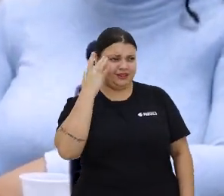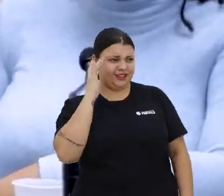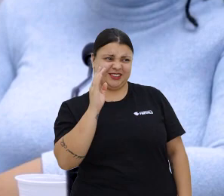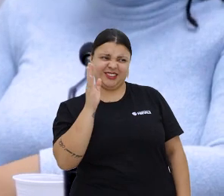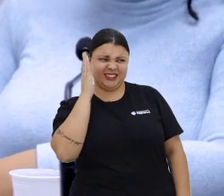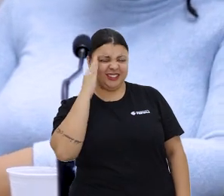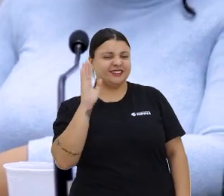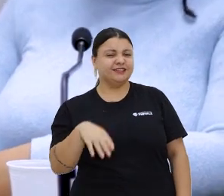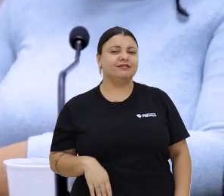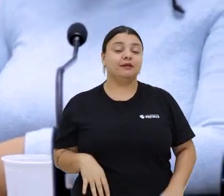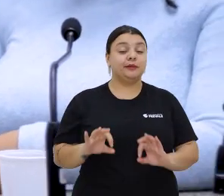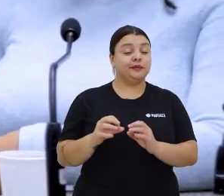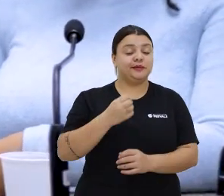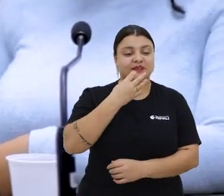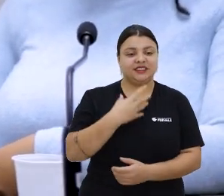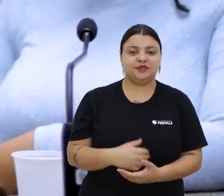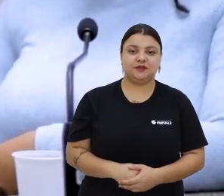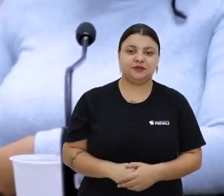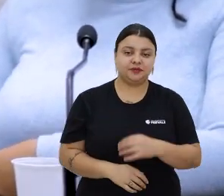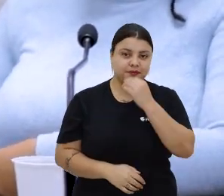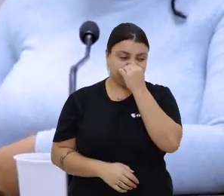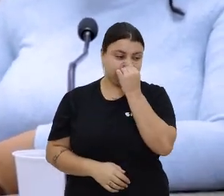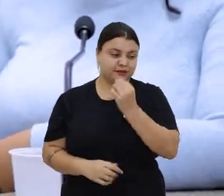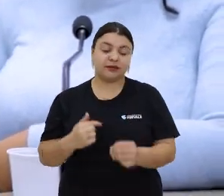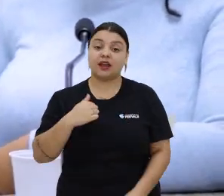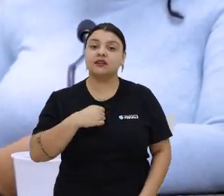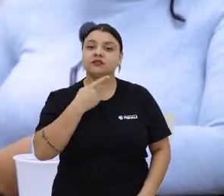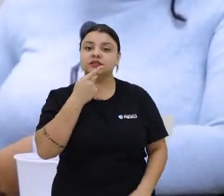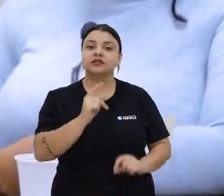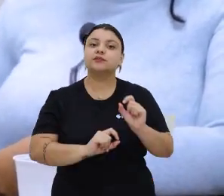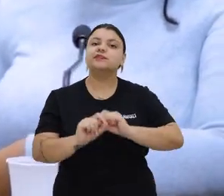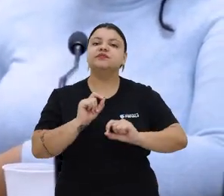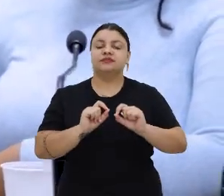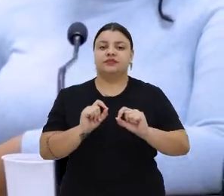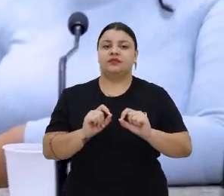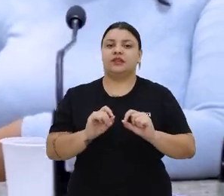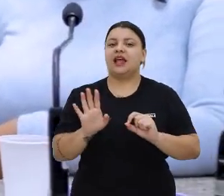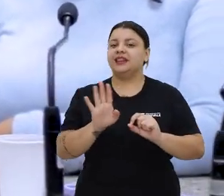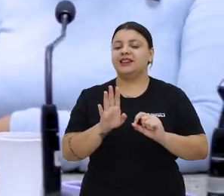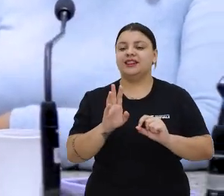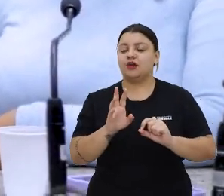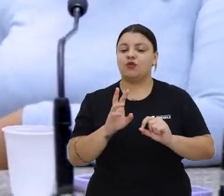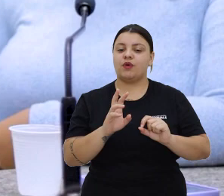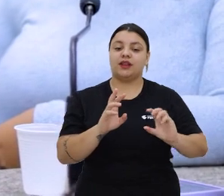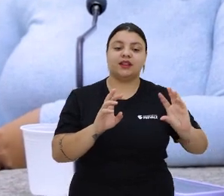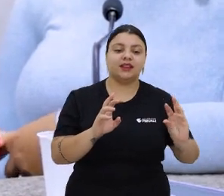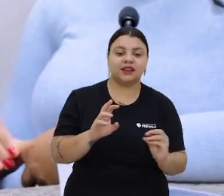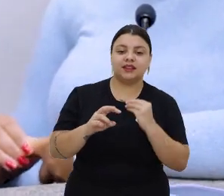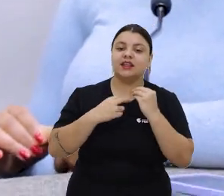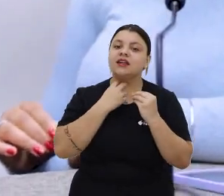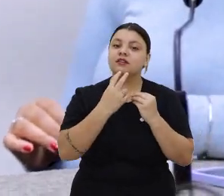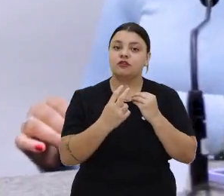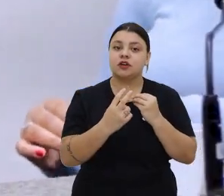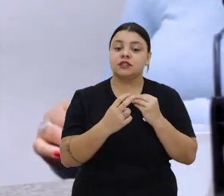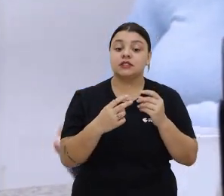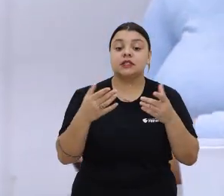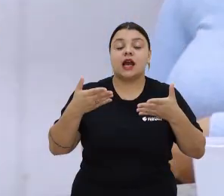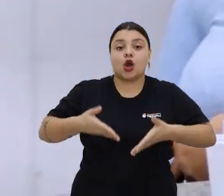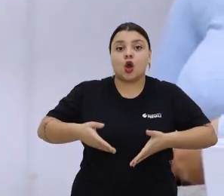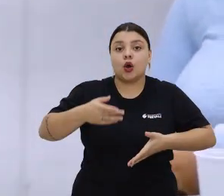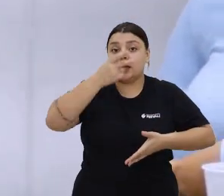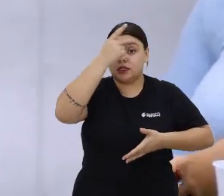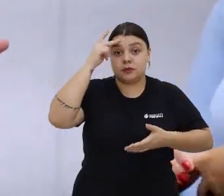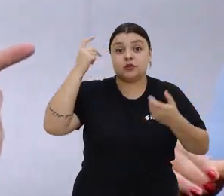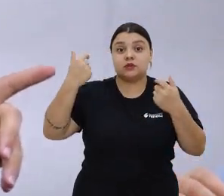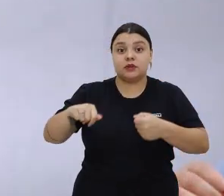não. Mas eu diria o seguinte, não é dar voz, é nos escutarem. Voz a